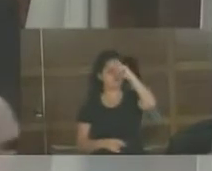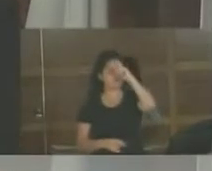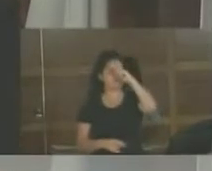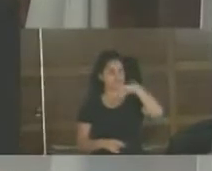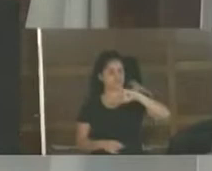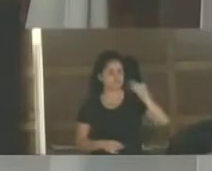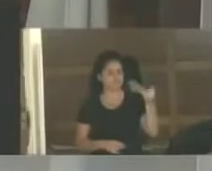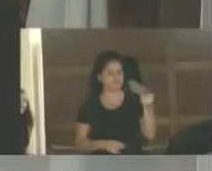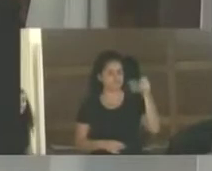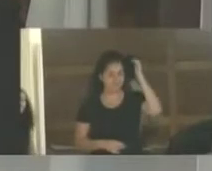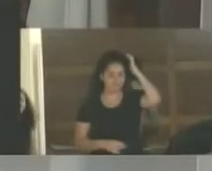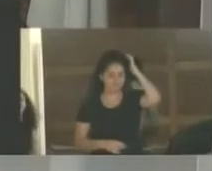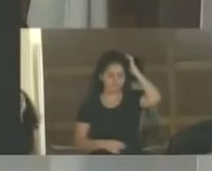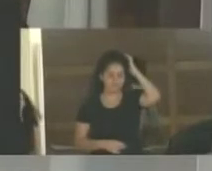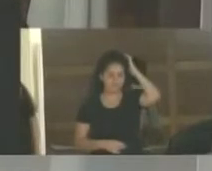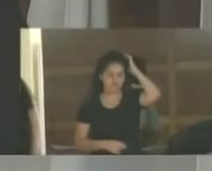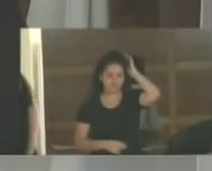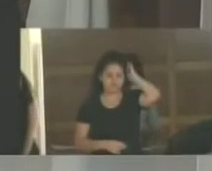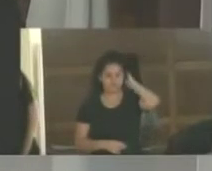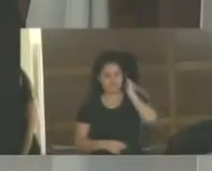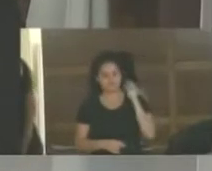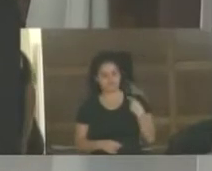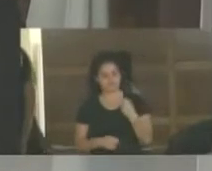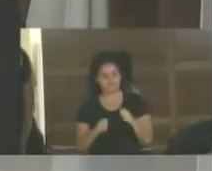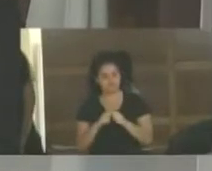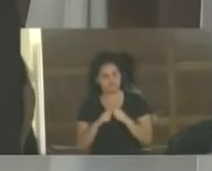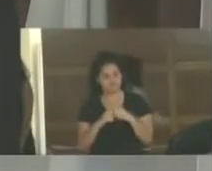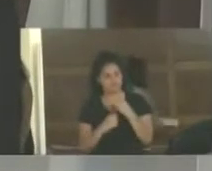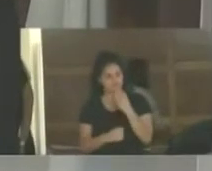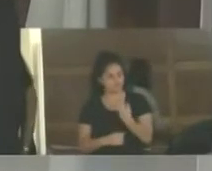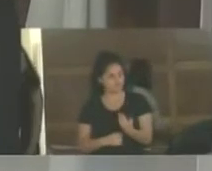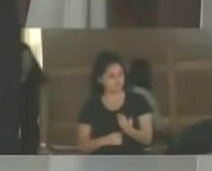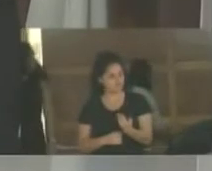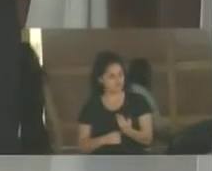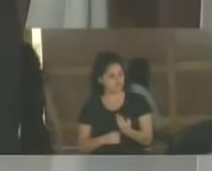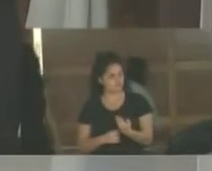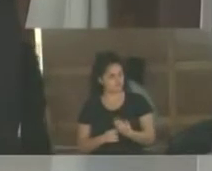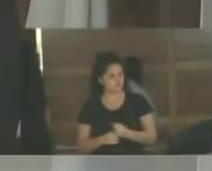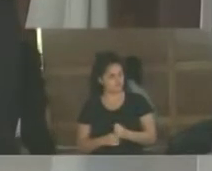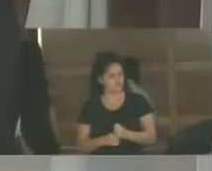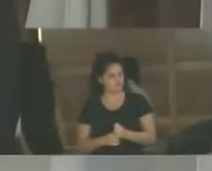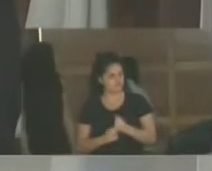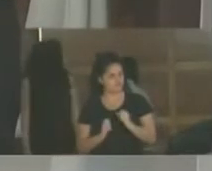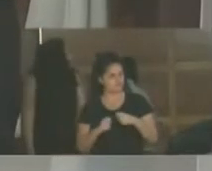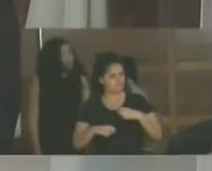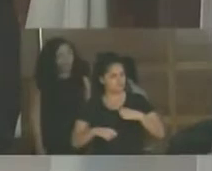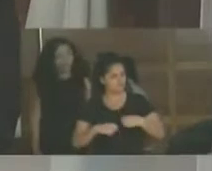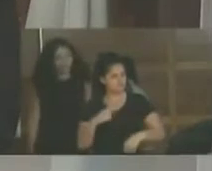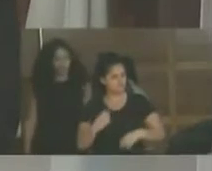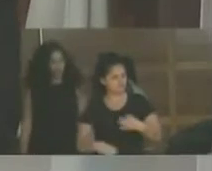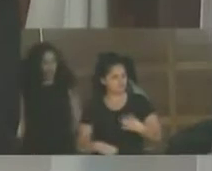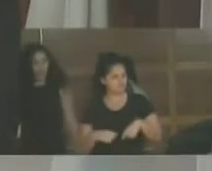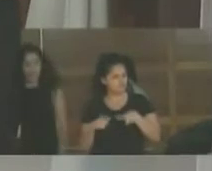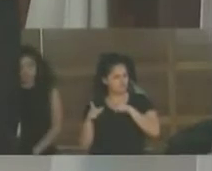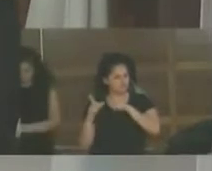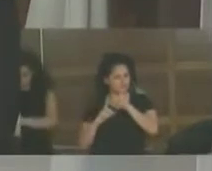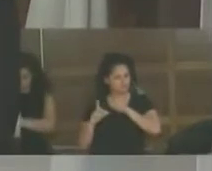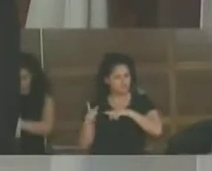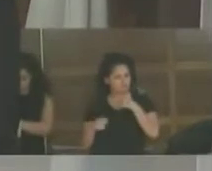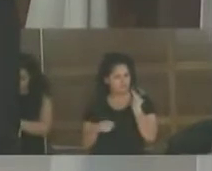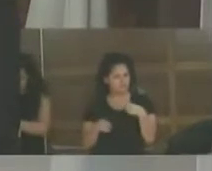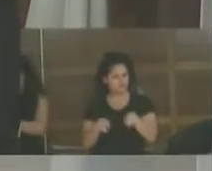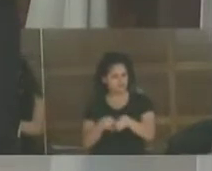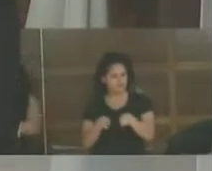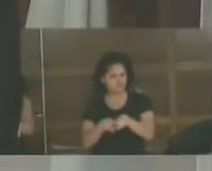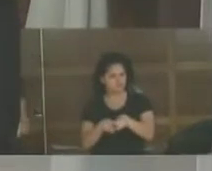resposta, a gente recentemente fez a solicitação de um aparelho para cirurgias em videolaparoscopia e fez